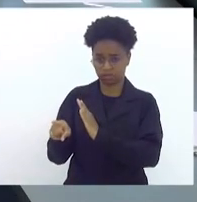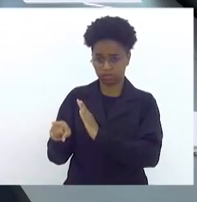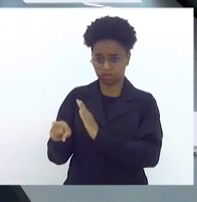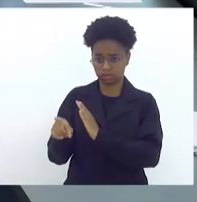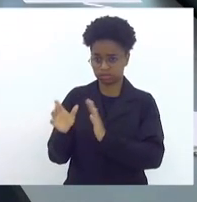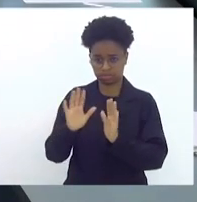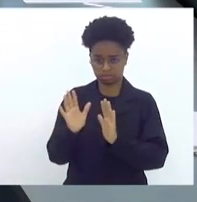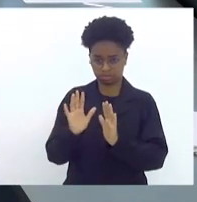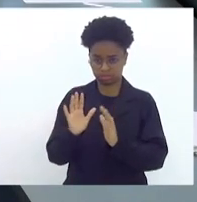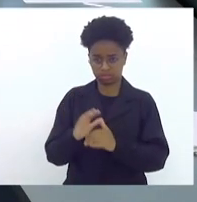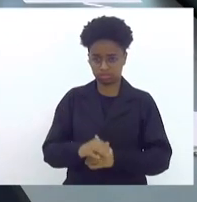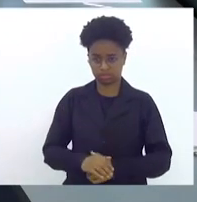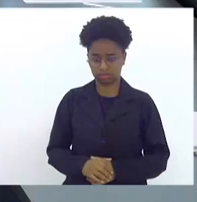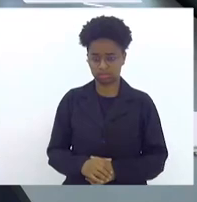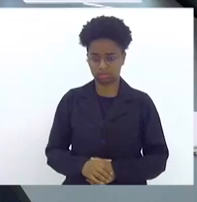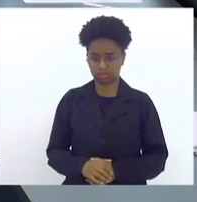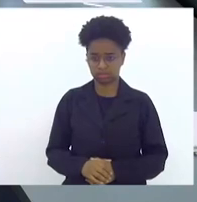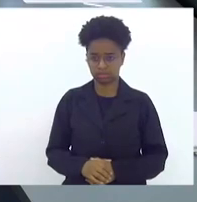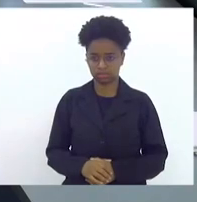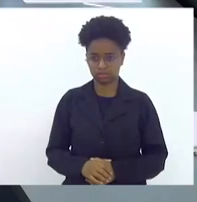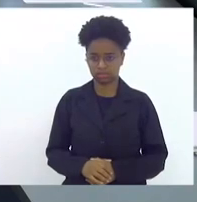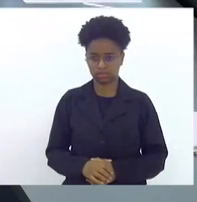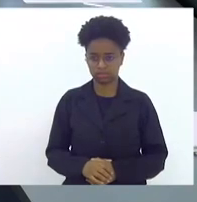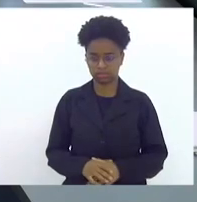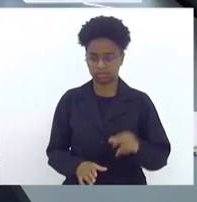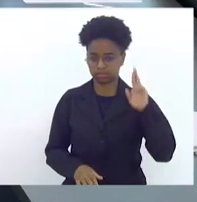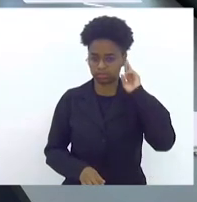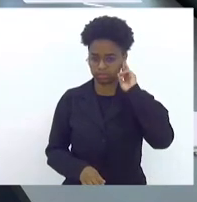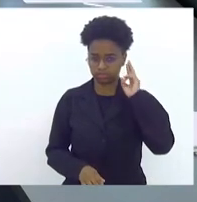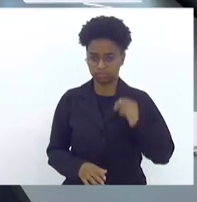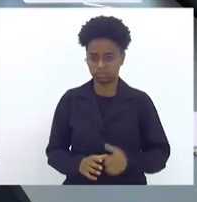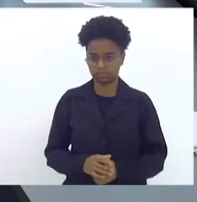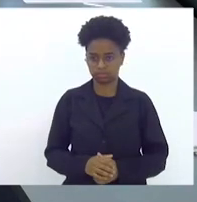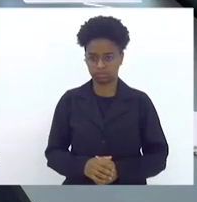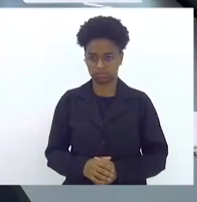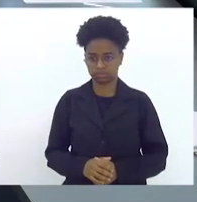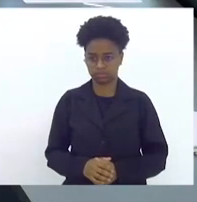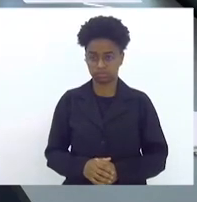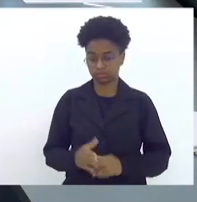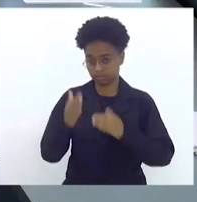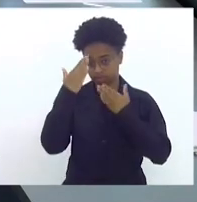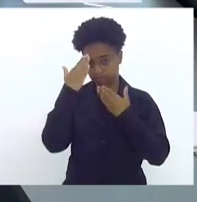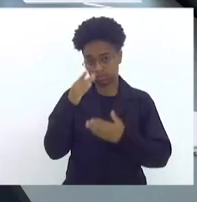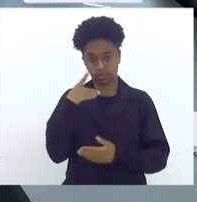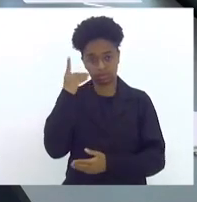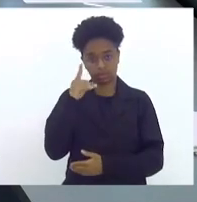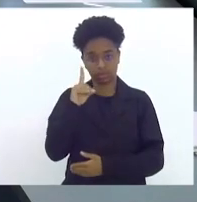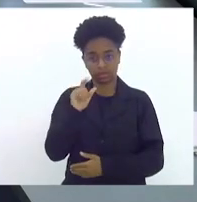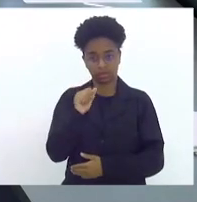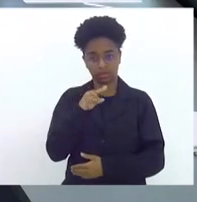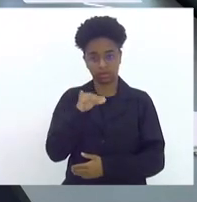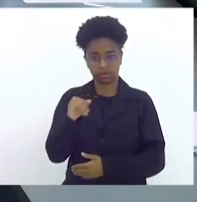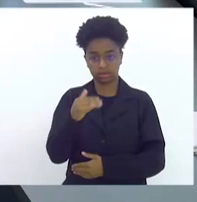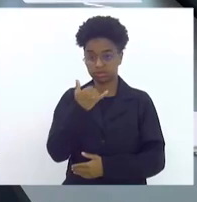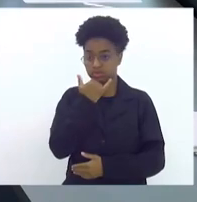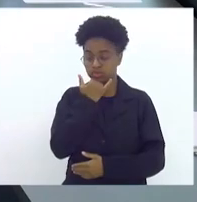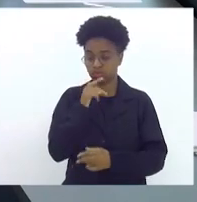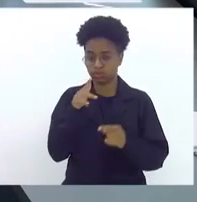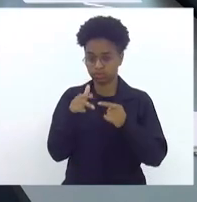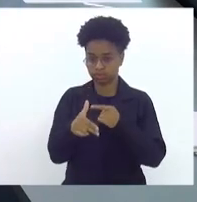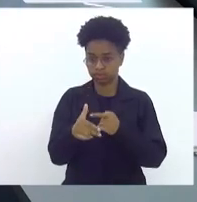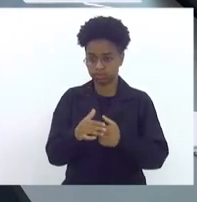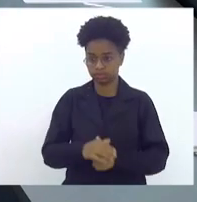não são colocações Gerais depois fala qual Tá bom então agradecendo a deputada Dani Monteiro desculpe